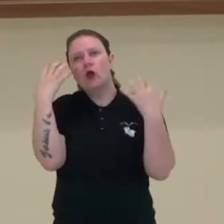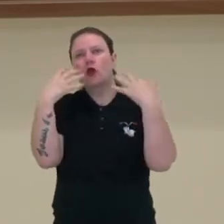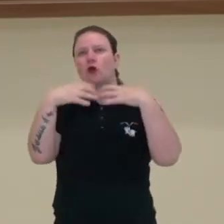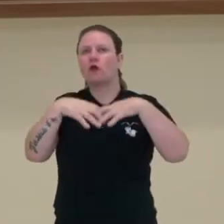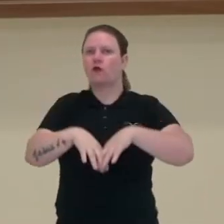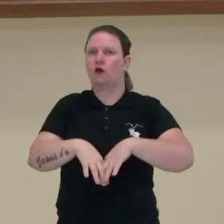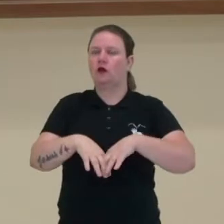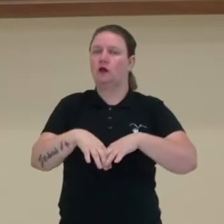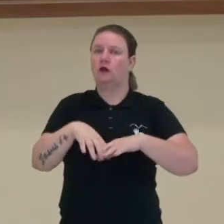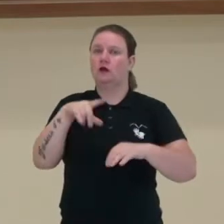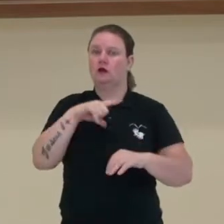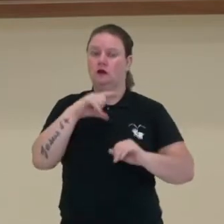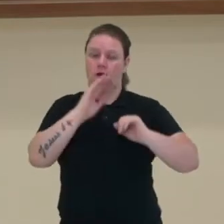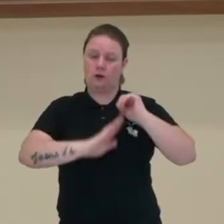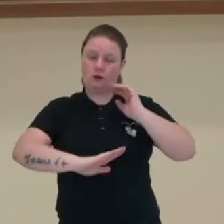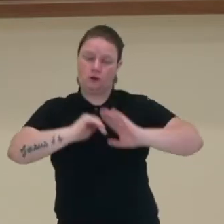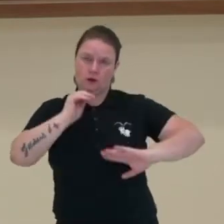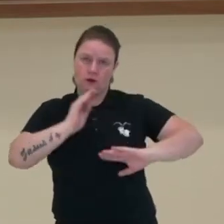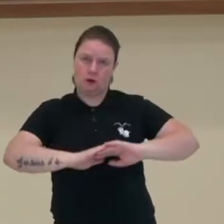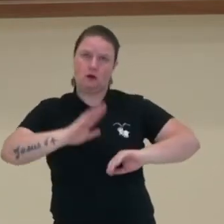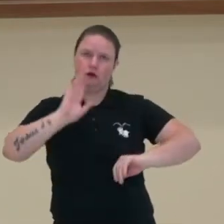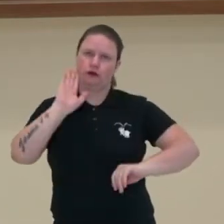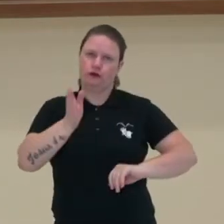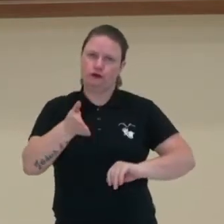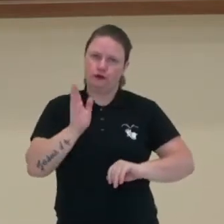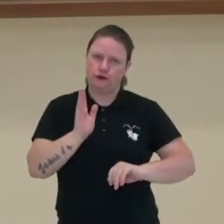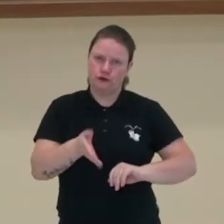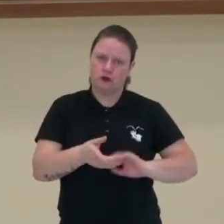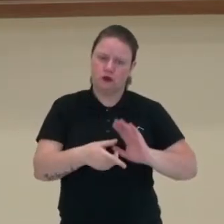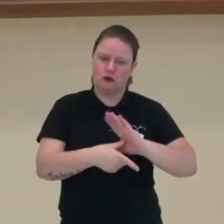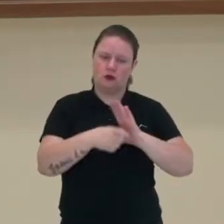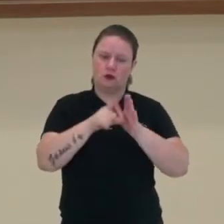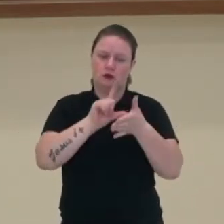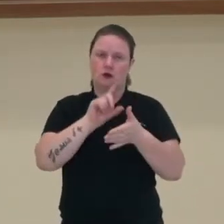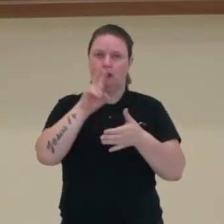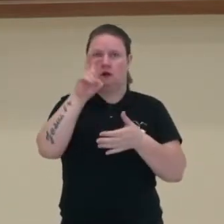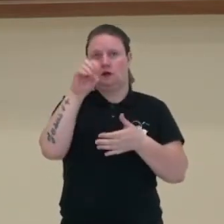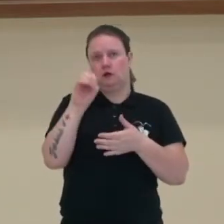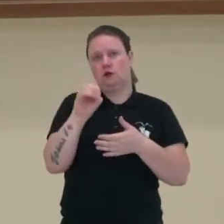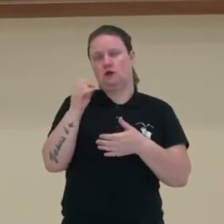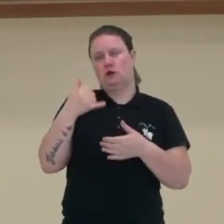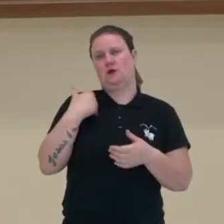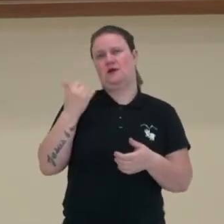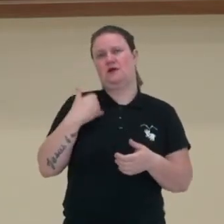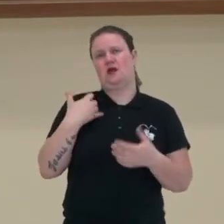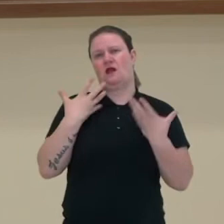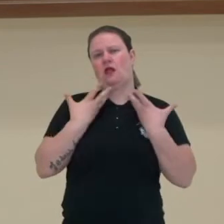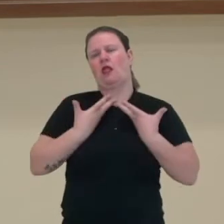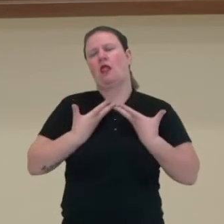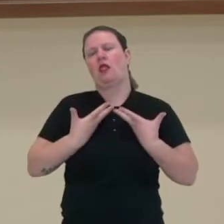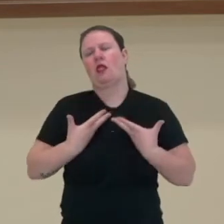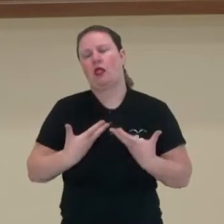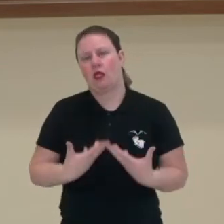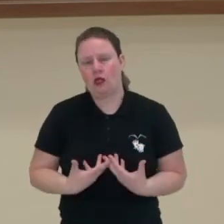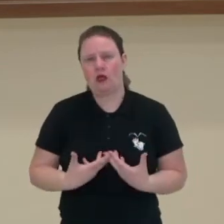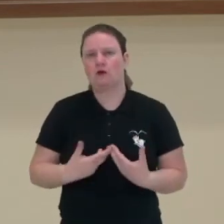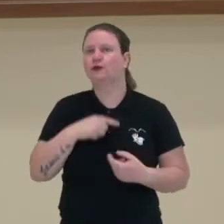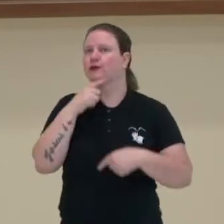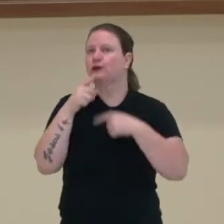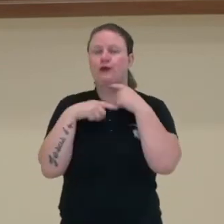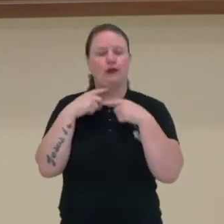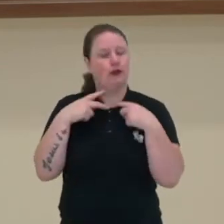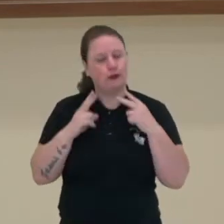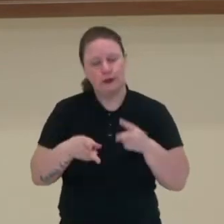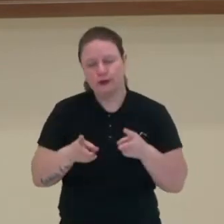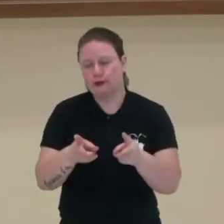até porque tem profissões que as pessoas já, antes dos 50 anos, já estão bastante cansadas de trabalhar, porque a profissão exigiu demais